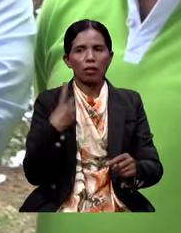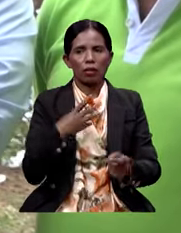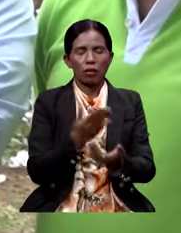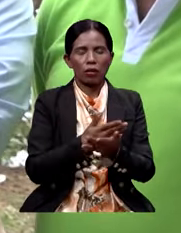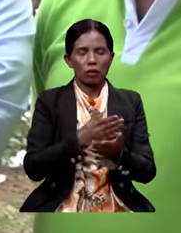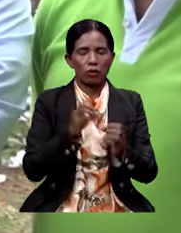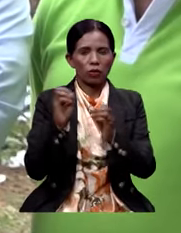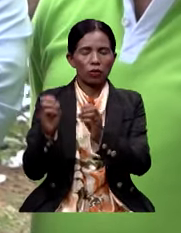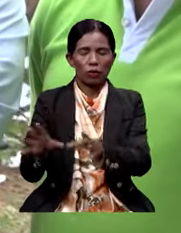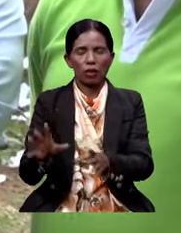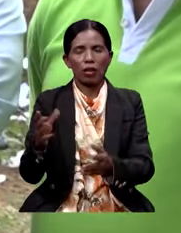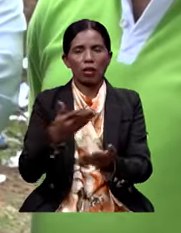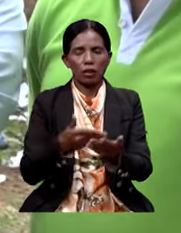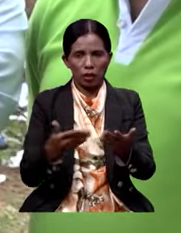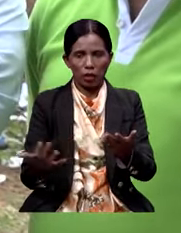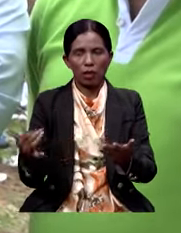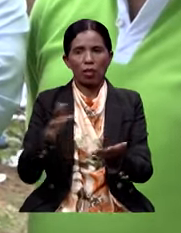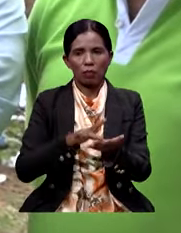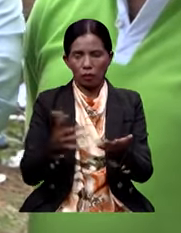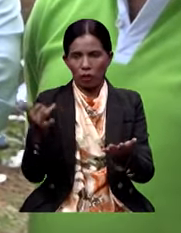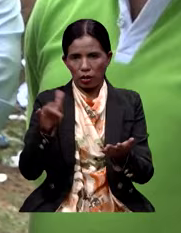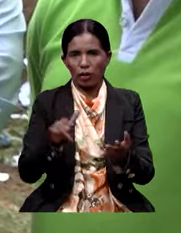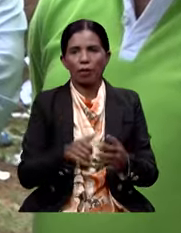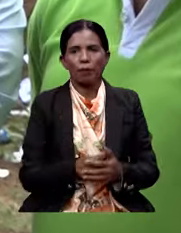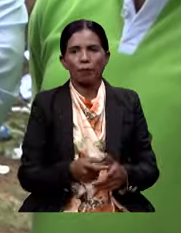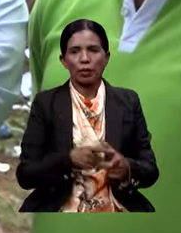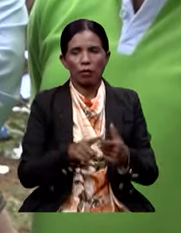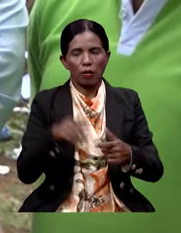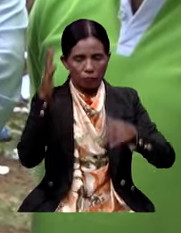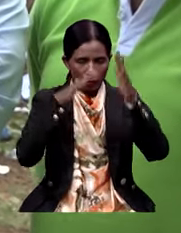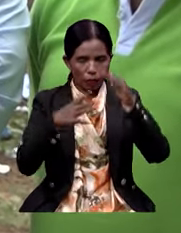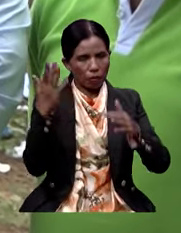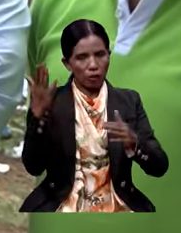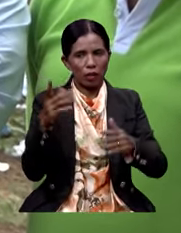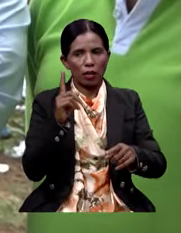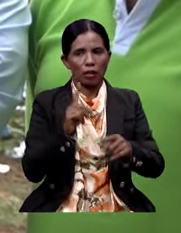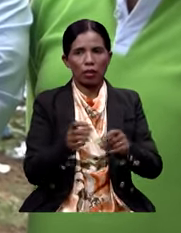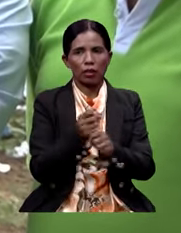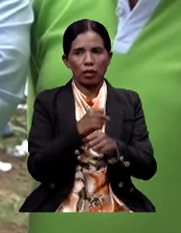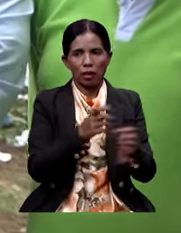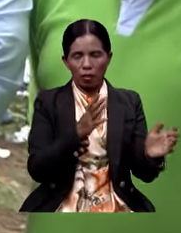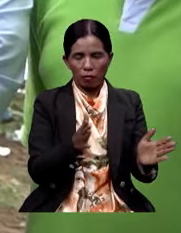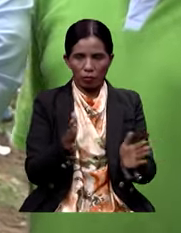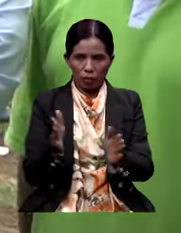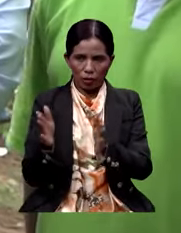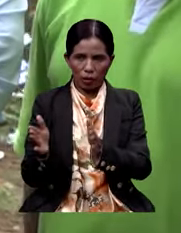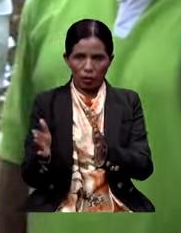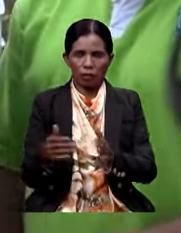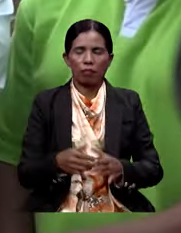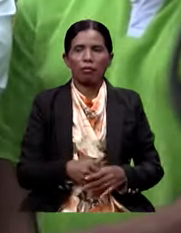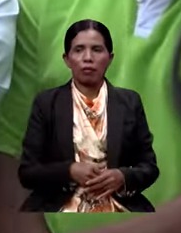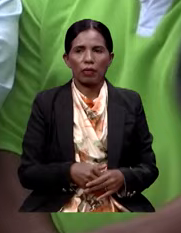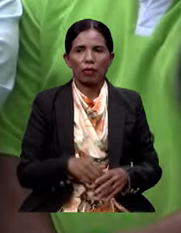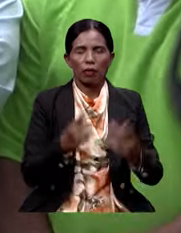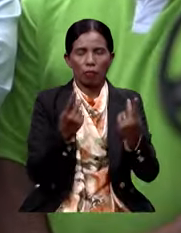ba material kimik sira i depois problema ide yan bamos lahaten si halo preparação ba parece ke